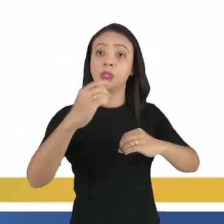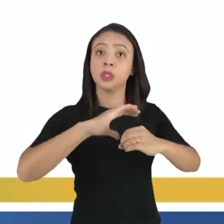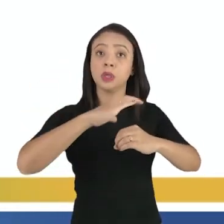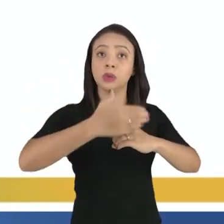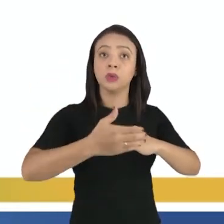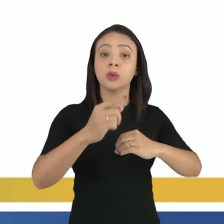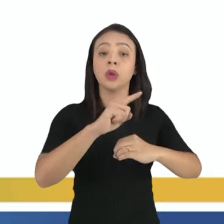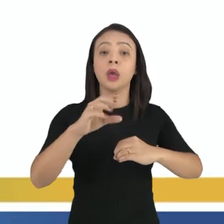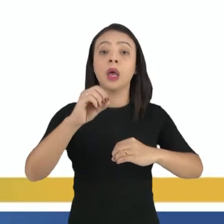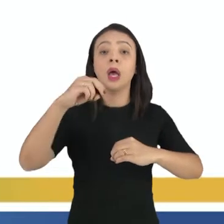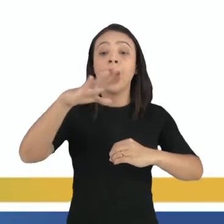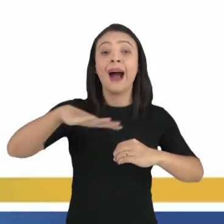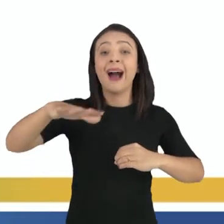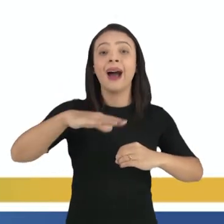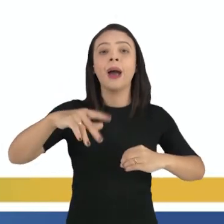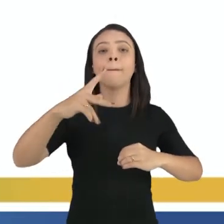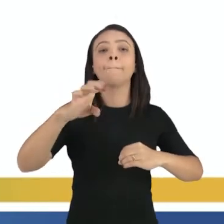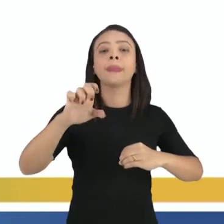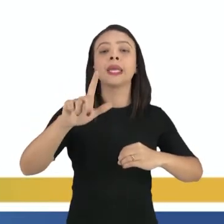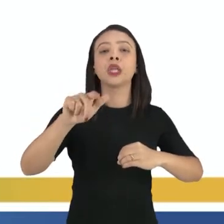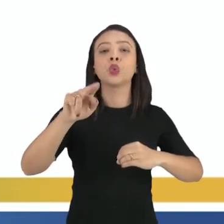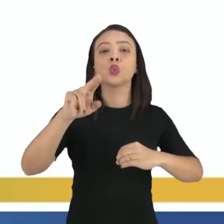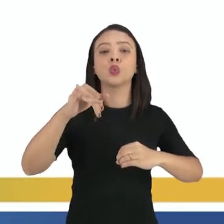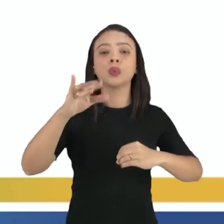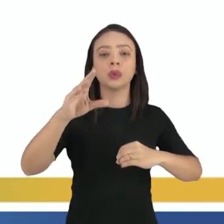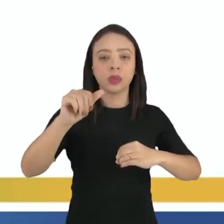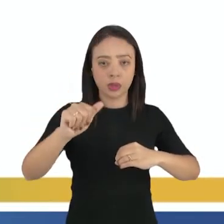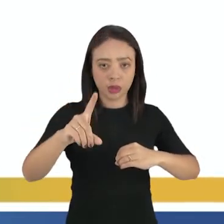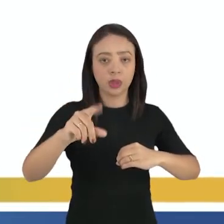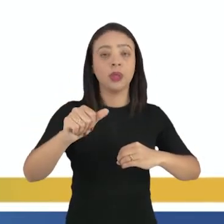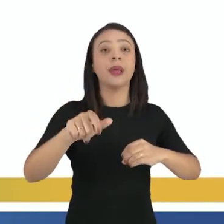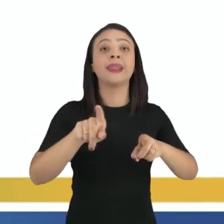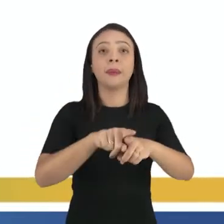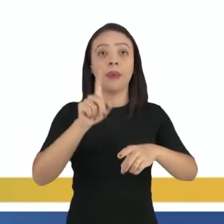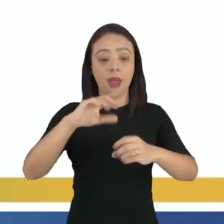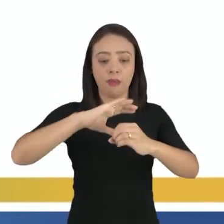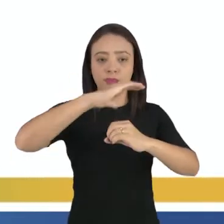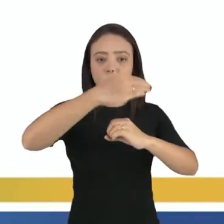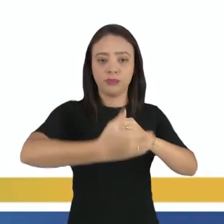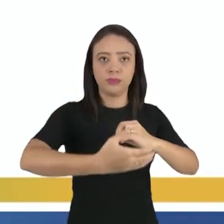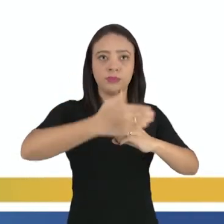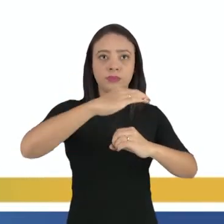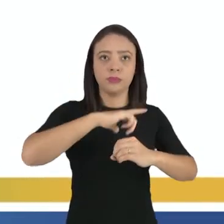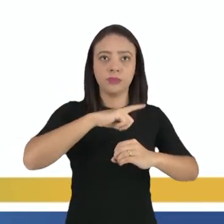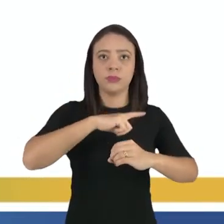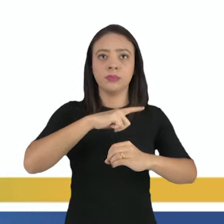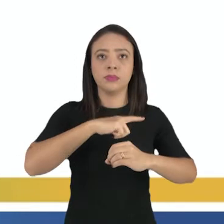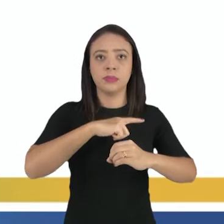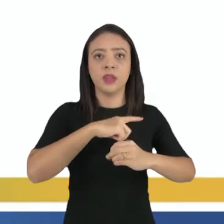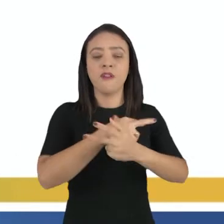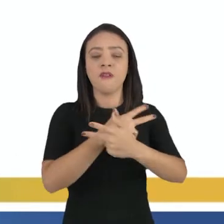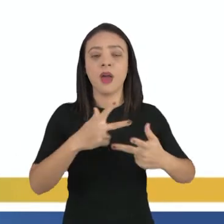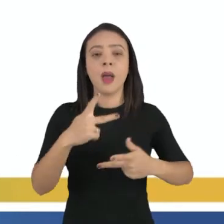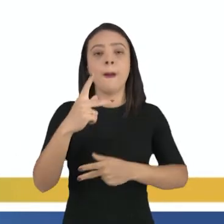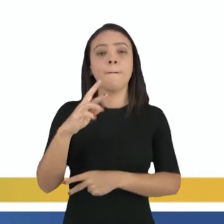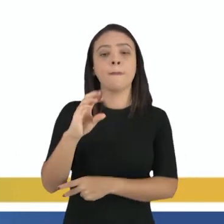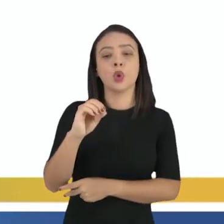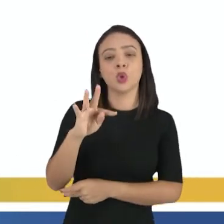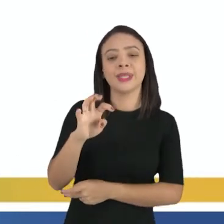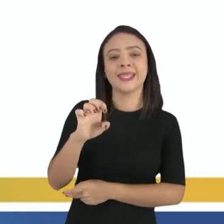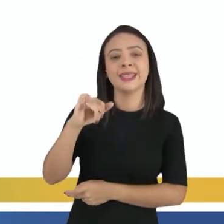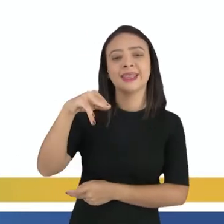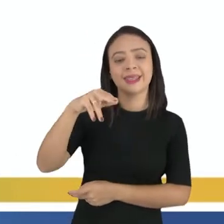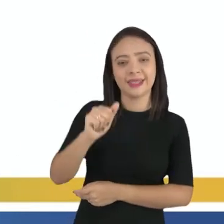a zona pelúcida, que é outra camada, que é uma camada formada por glicoproteínas, então ela é uma